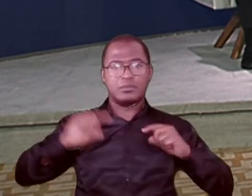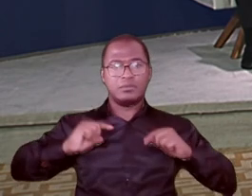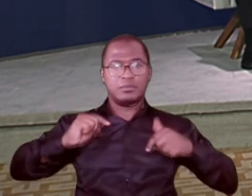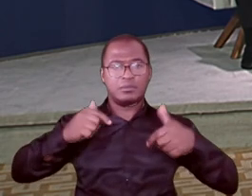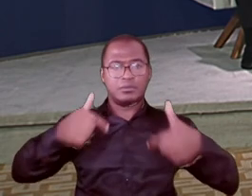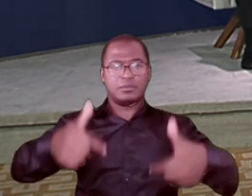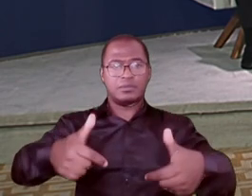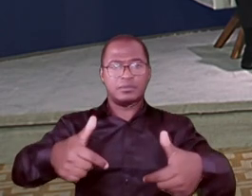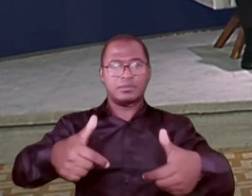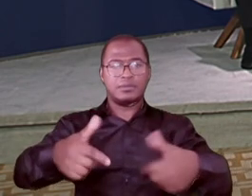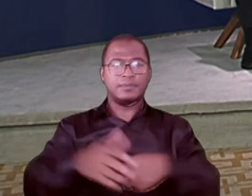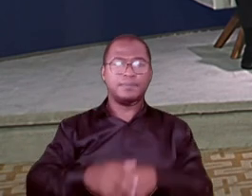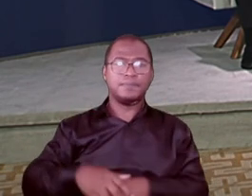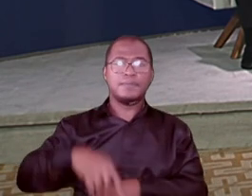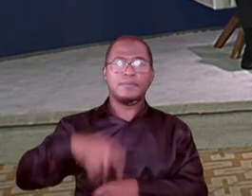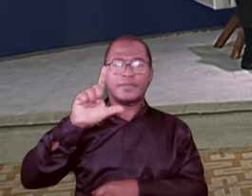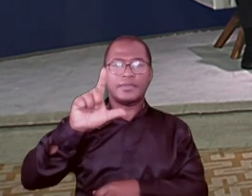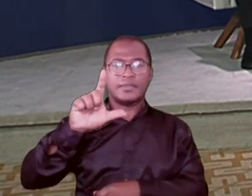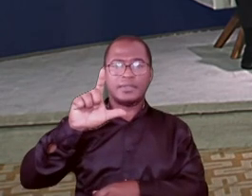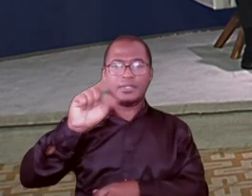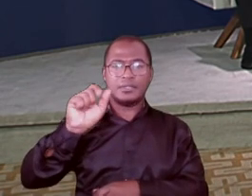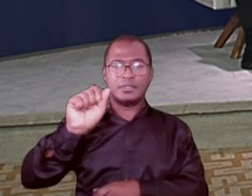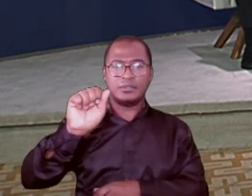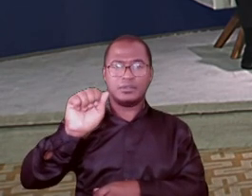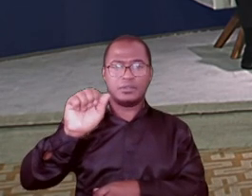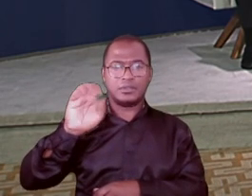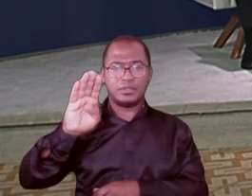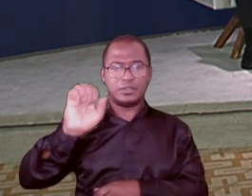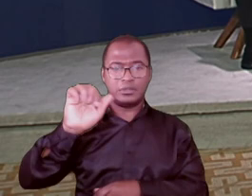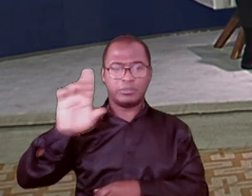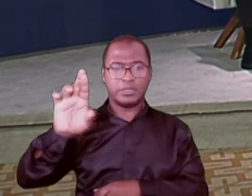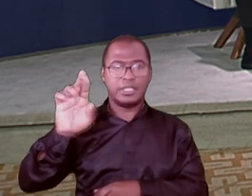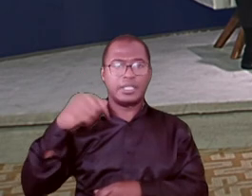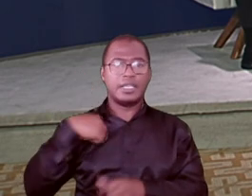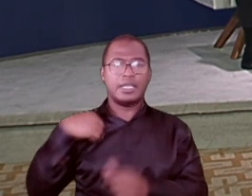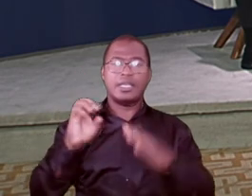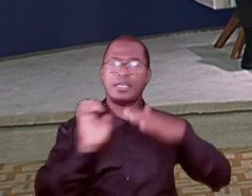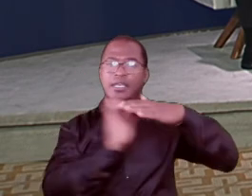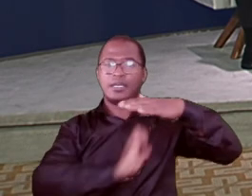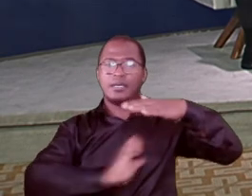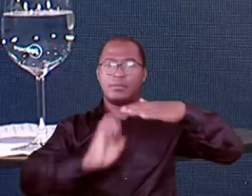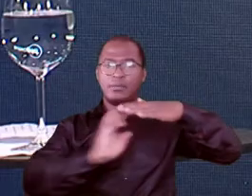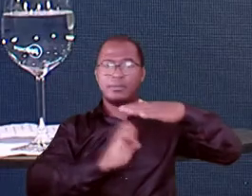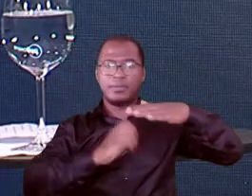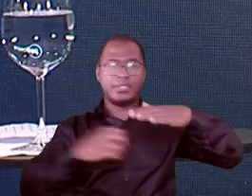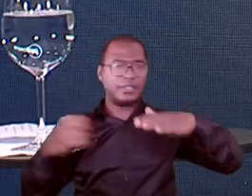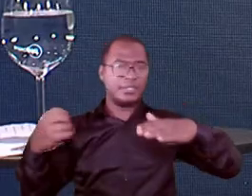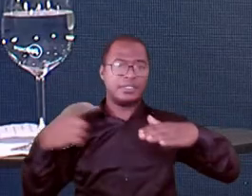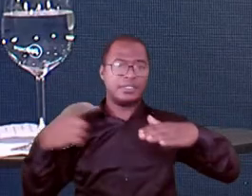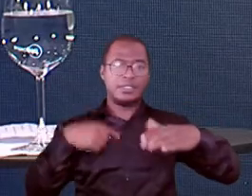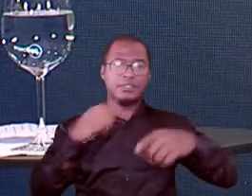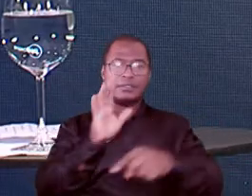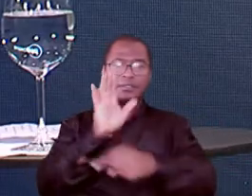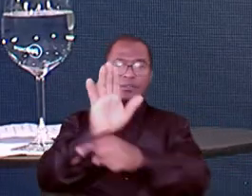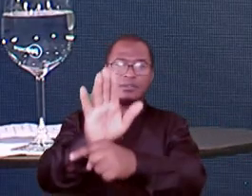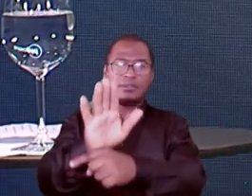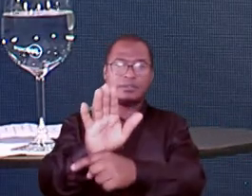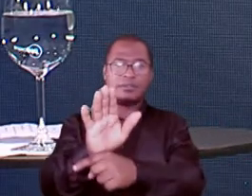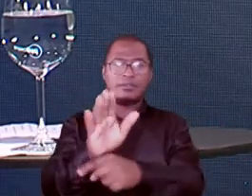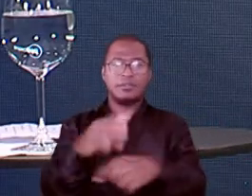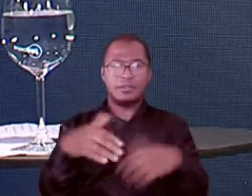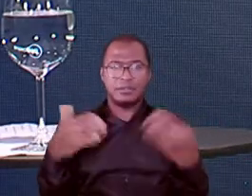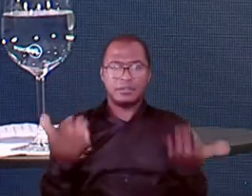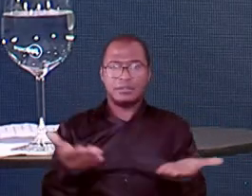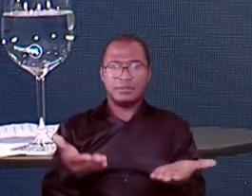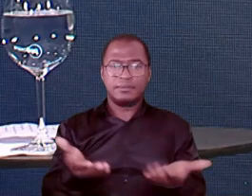é uma grande empresa provedora de embebethfinder hoje não é um Banking Guns absurfs a gente é um surf Cesar Banking